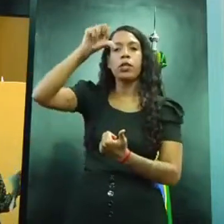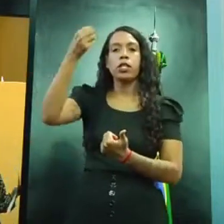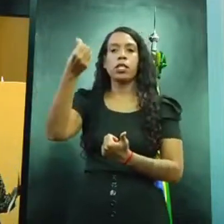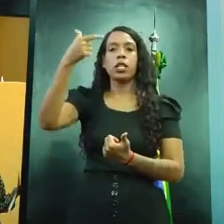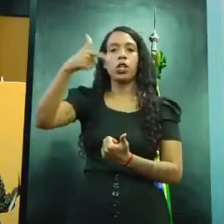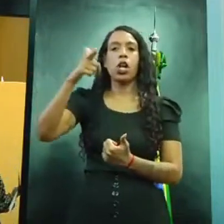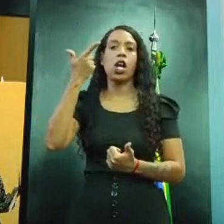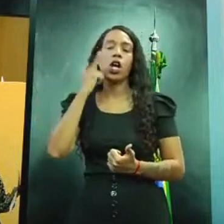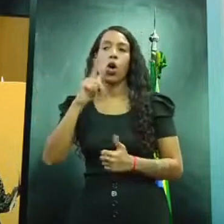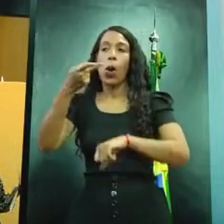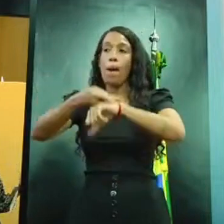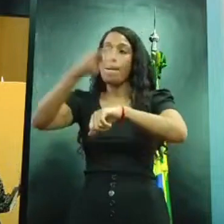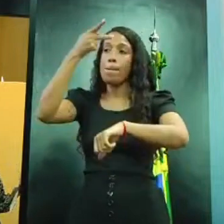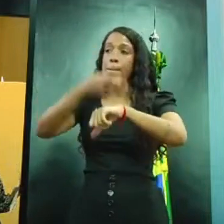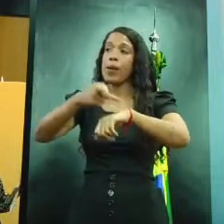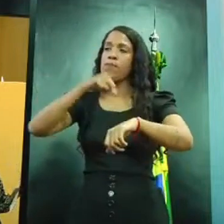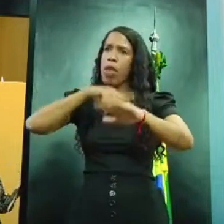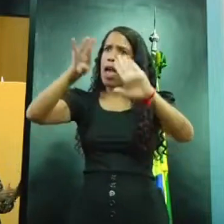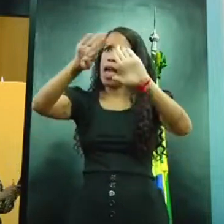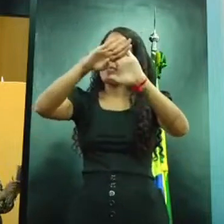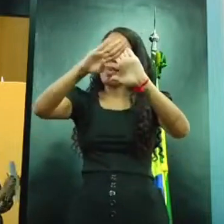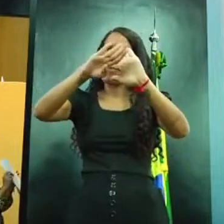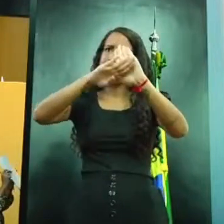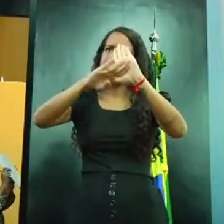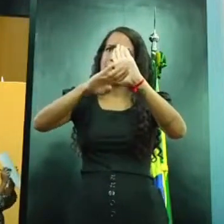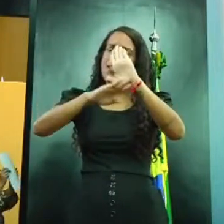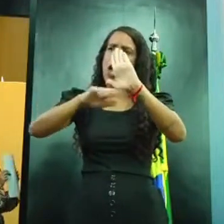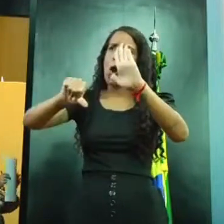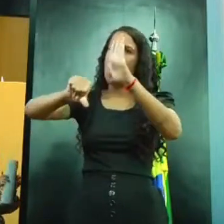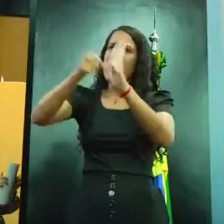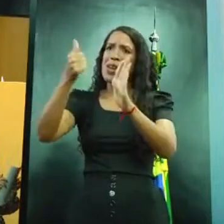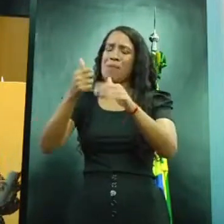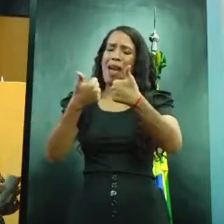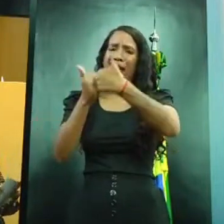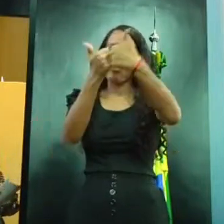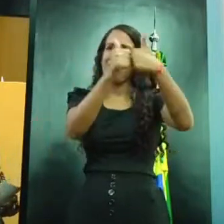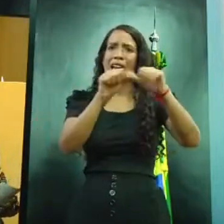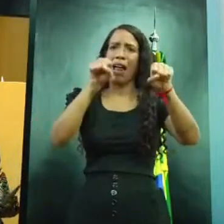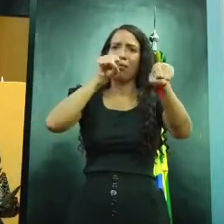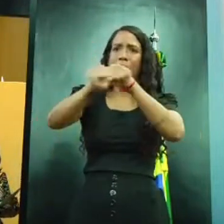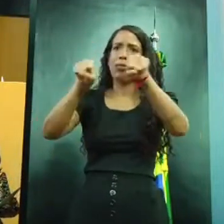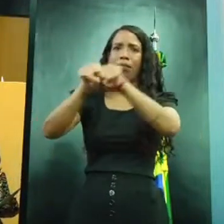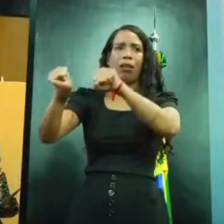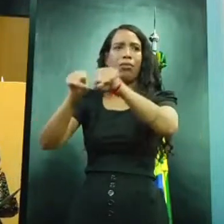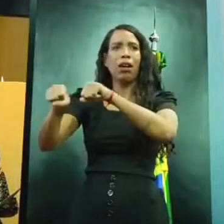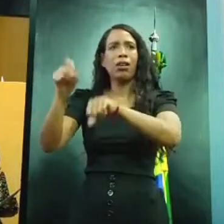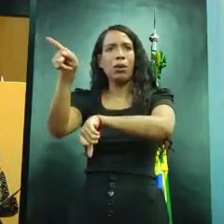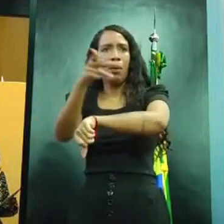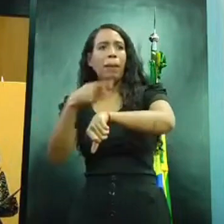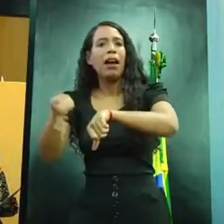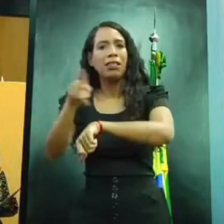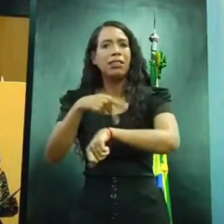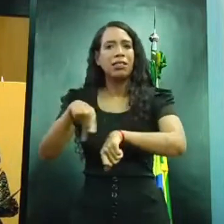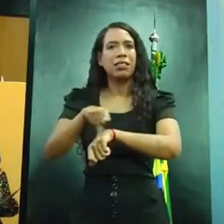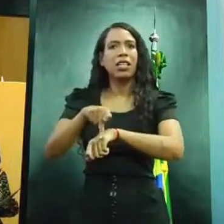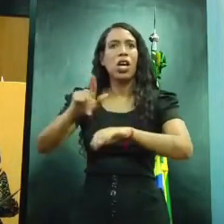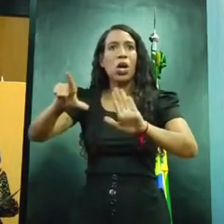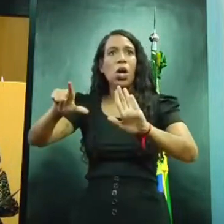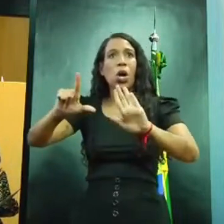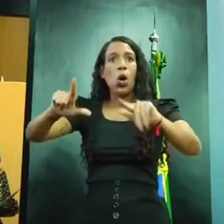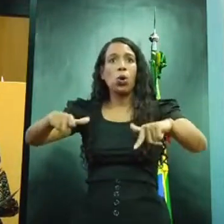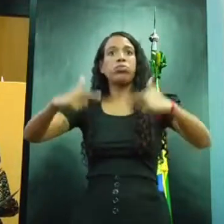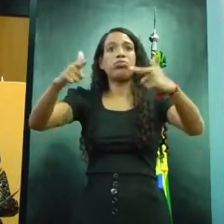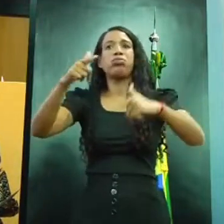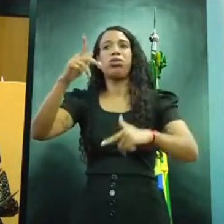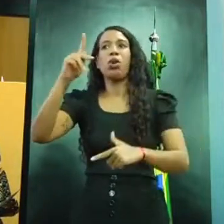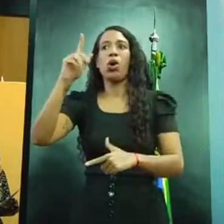ganhou como prêmio, está na lista dos primeiros caçados e exilados desse país no golpe